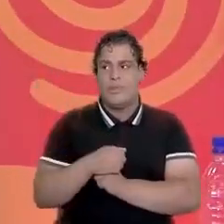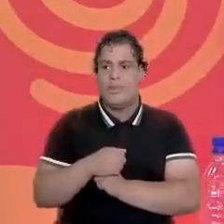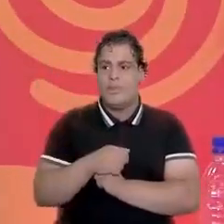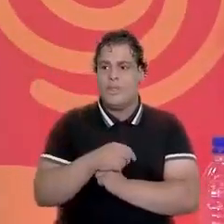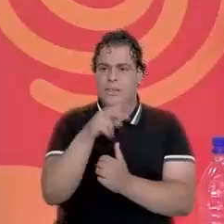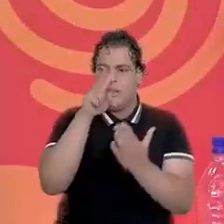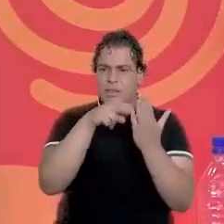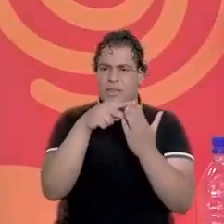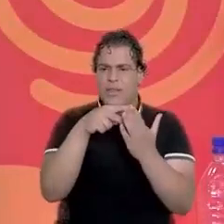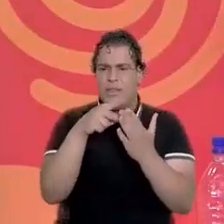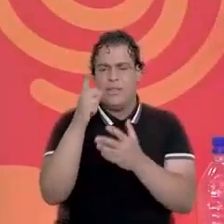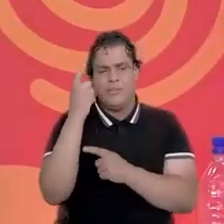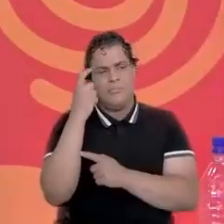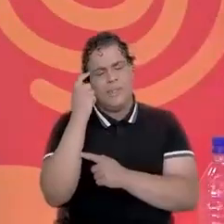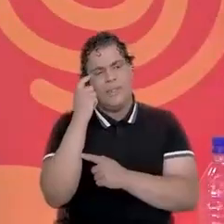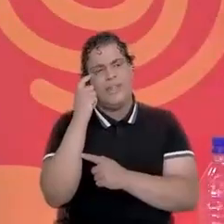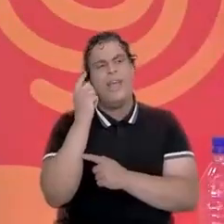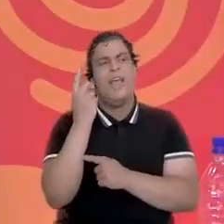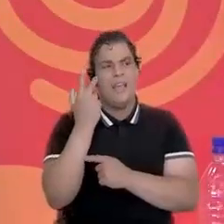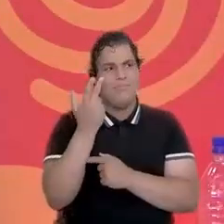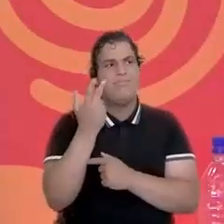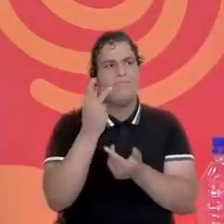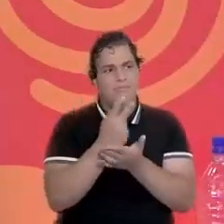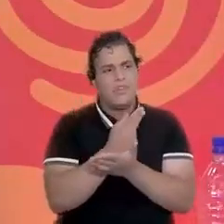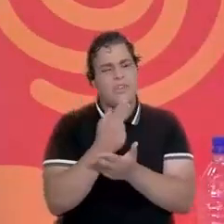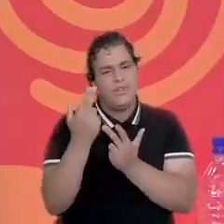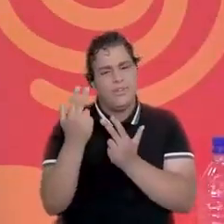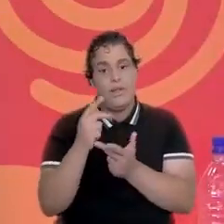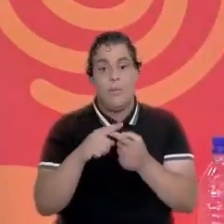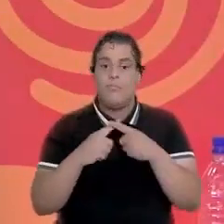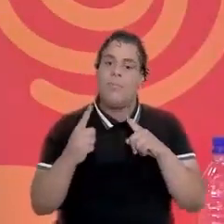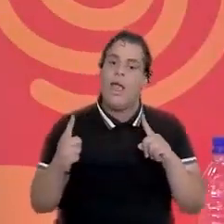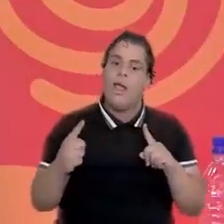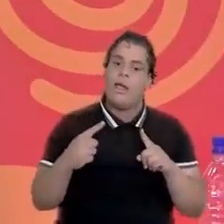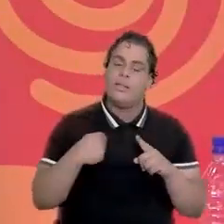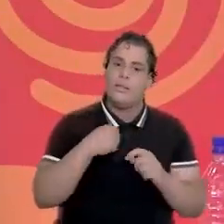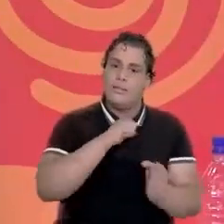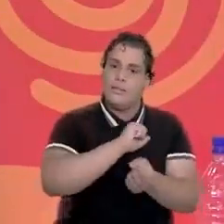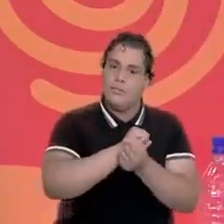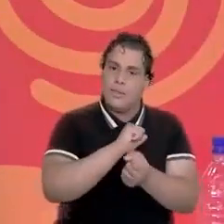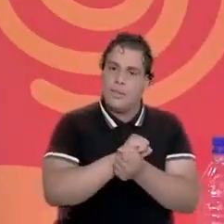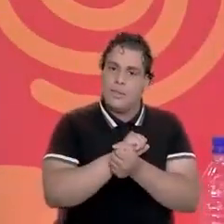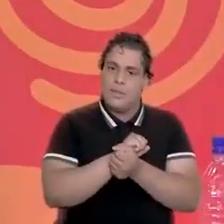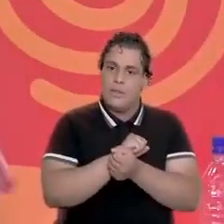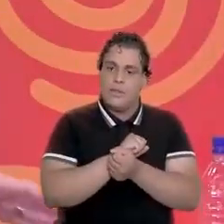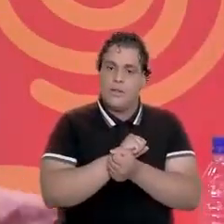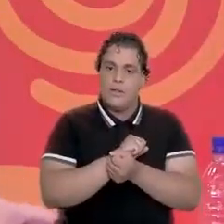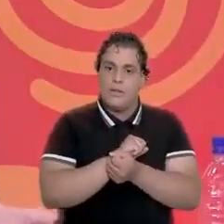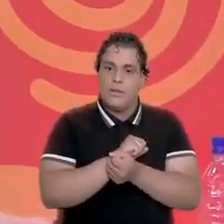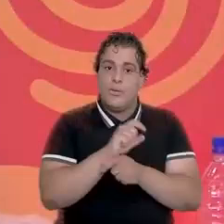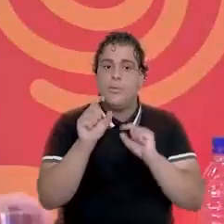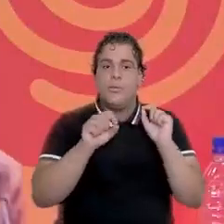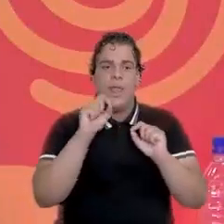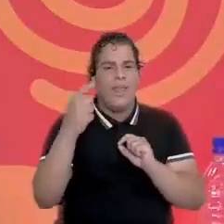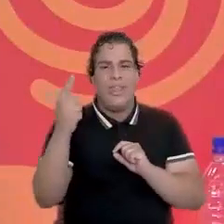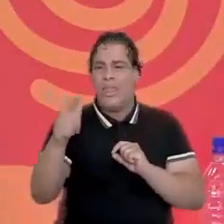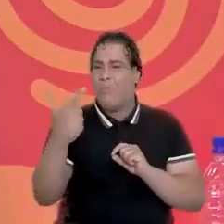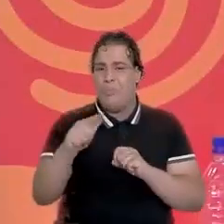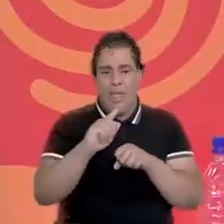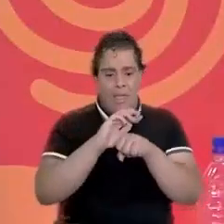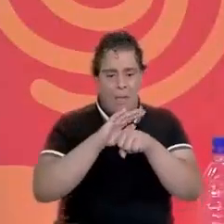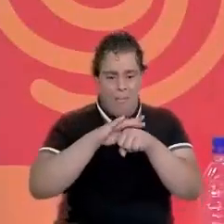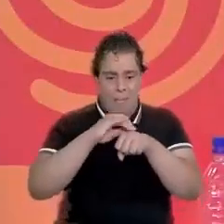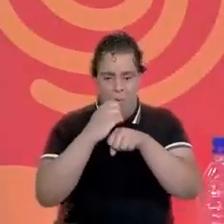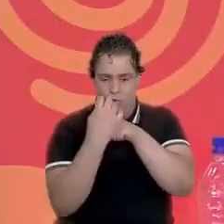Mas eu espero que sirva para outras situações, mas que também não venha outra pandemia, gente, pelo amor de